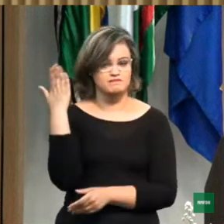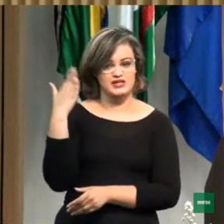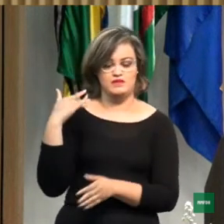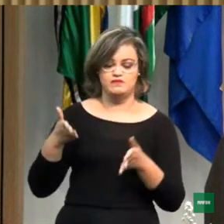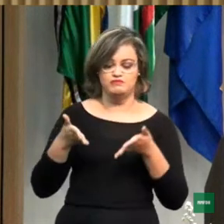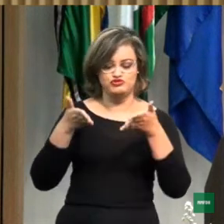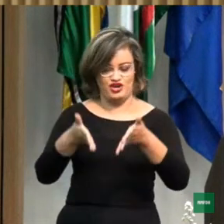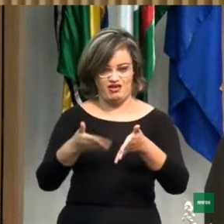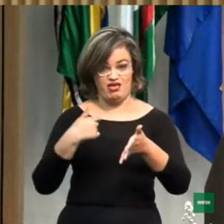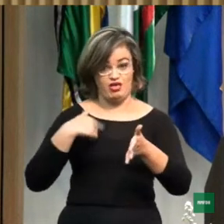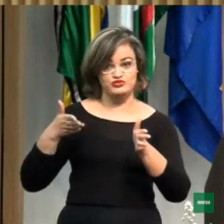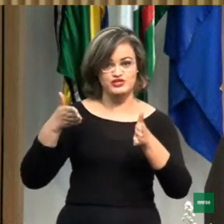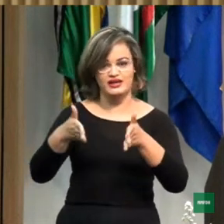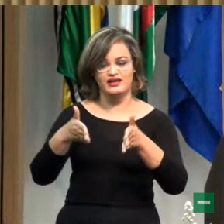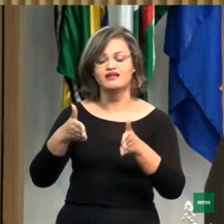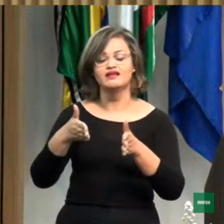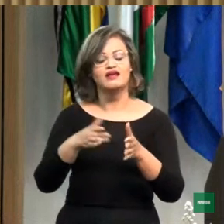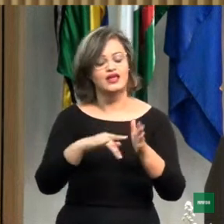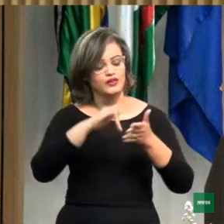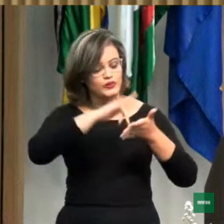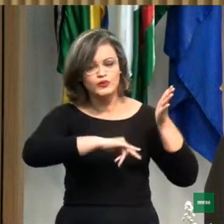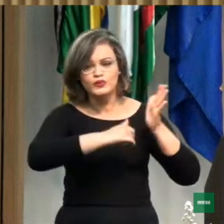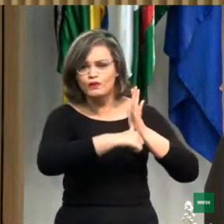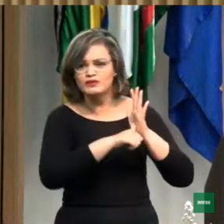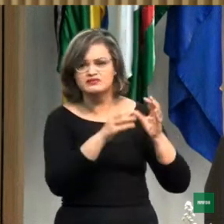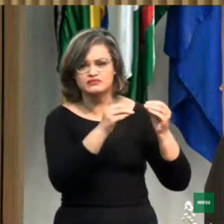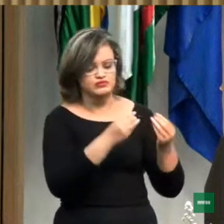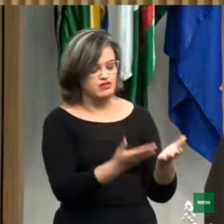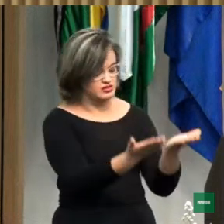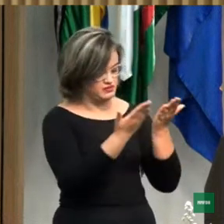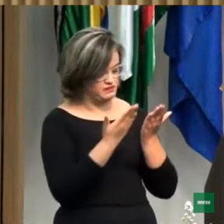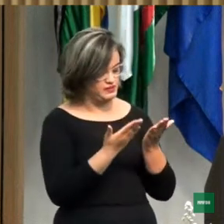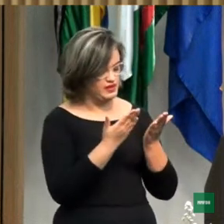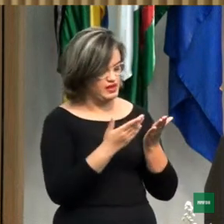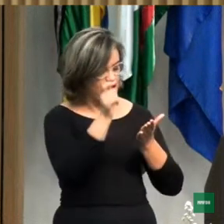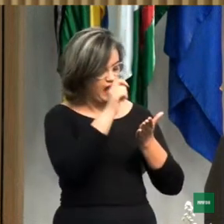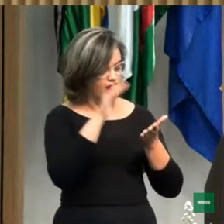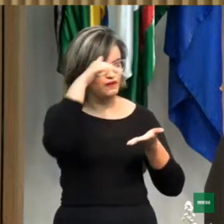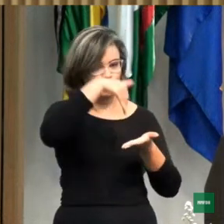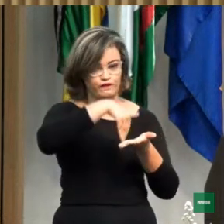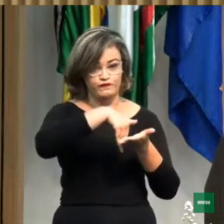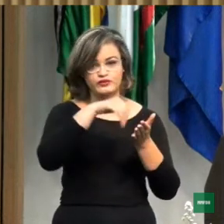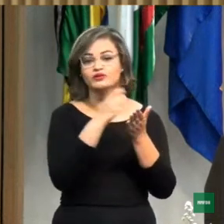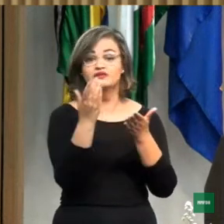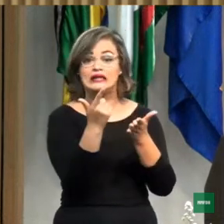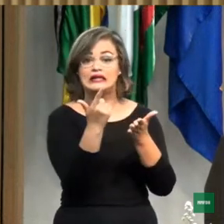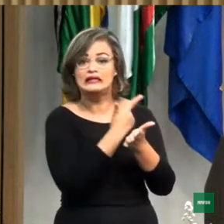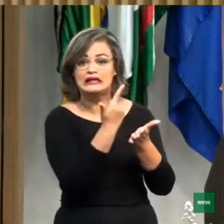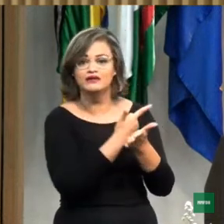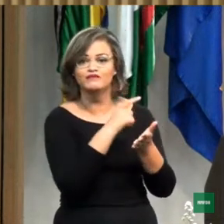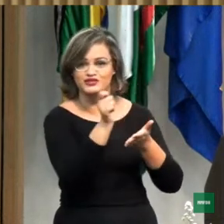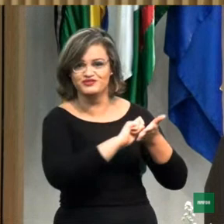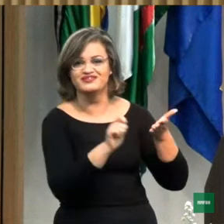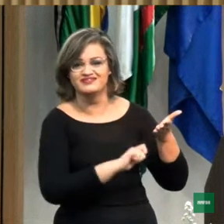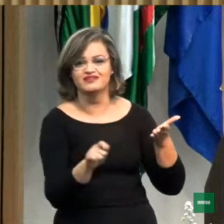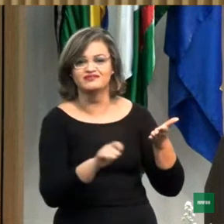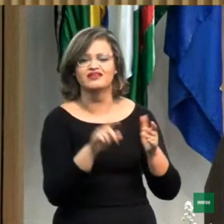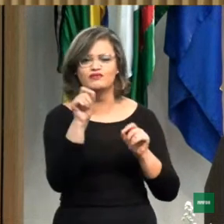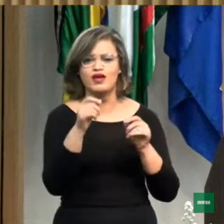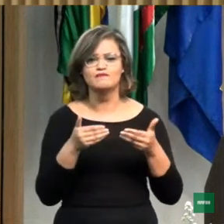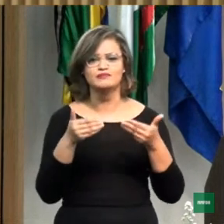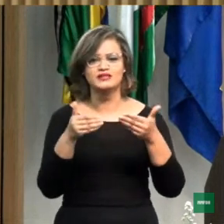essa documentação. Nós vamos escrever um livro até o final do ano que chama Um Ministério da Família,